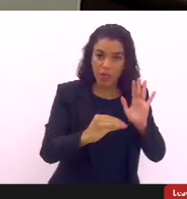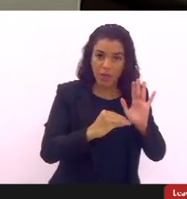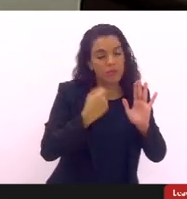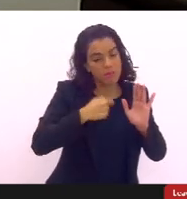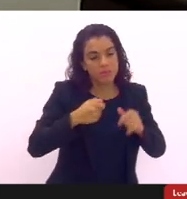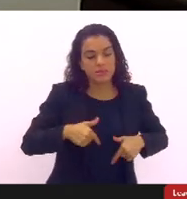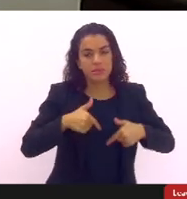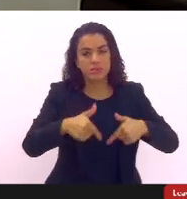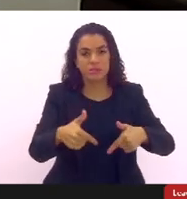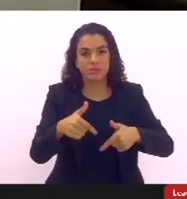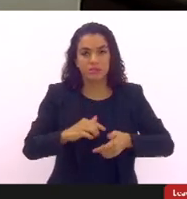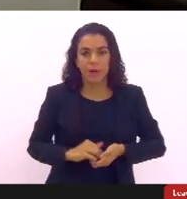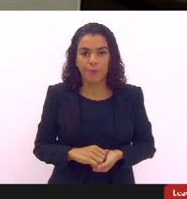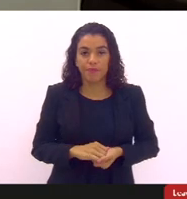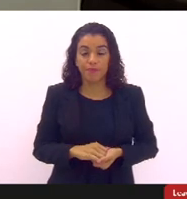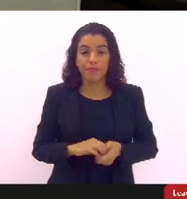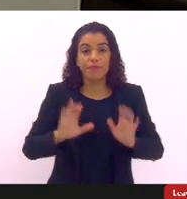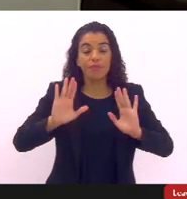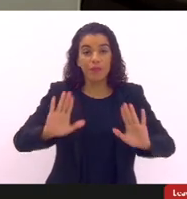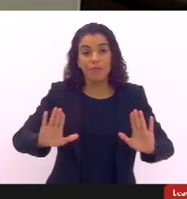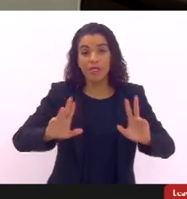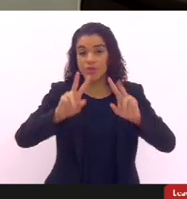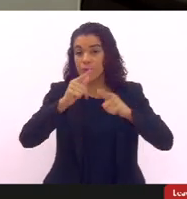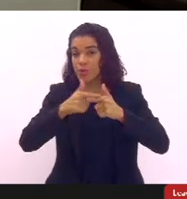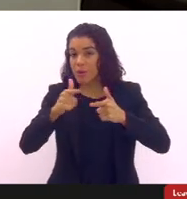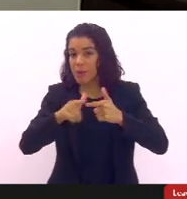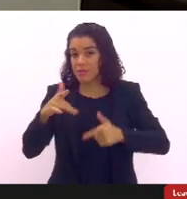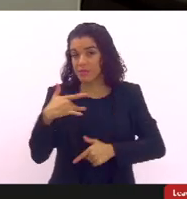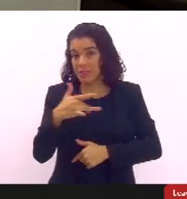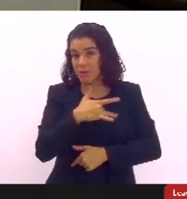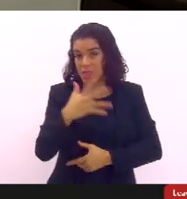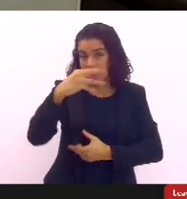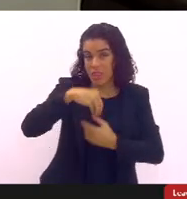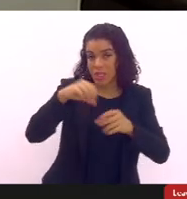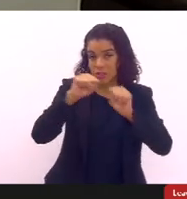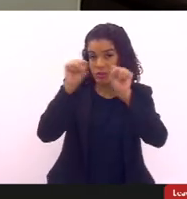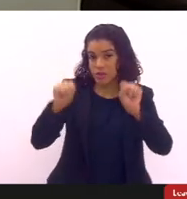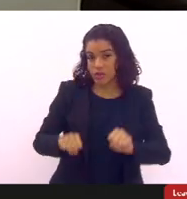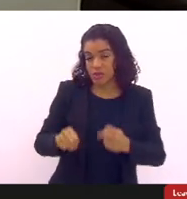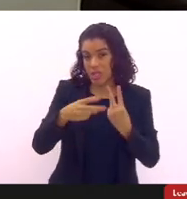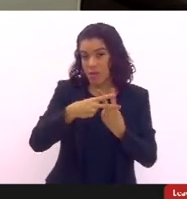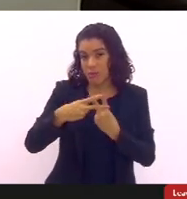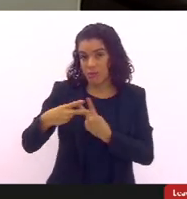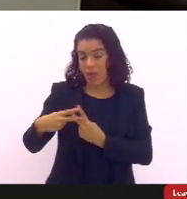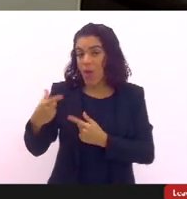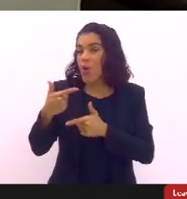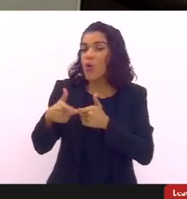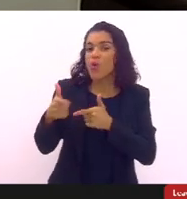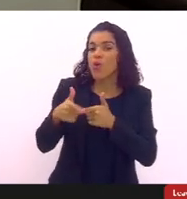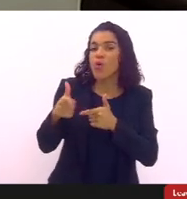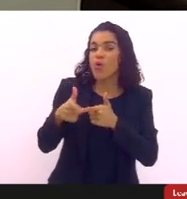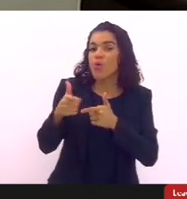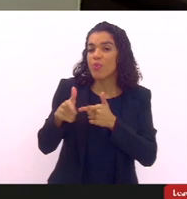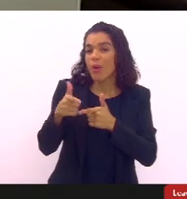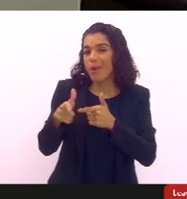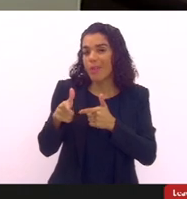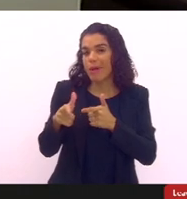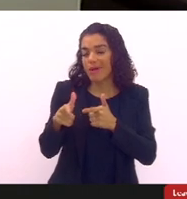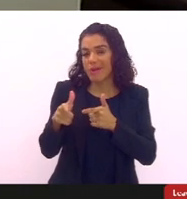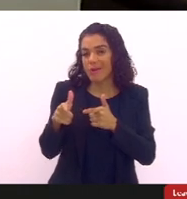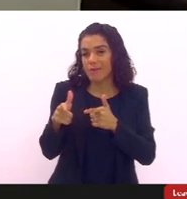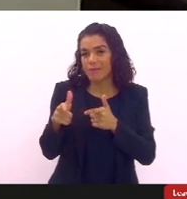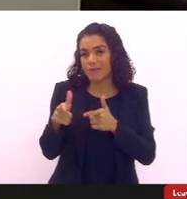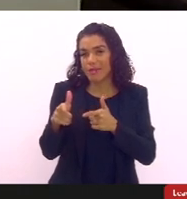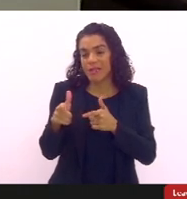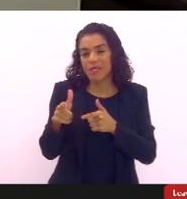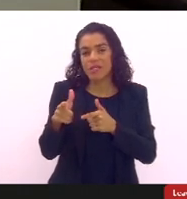né? Mas o problema também da saúde do sistema penitenciário é que os problemas que são colocados